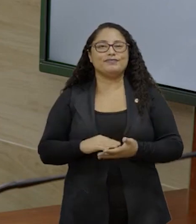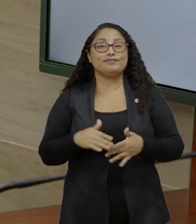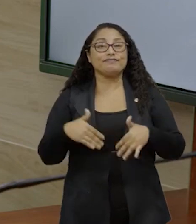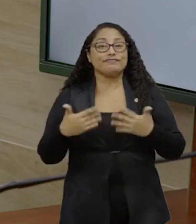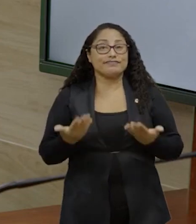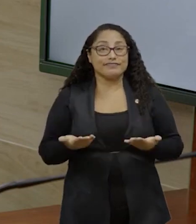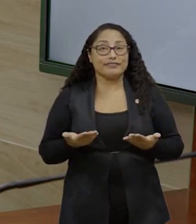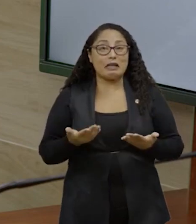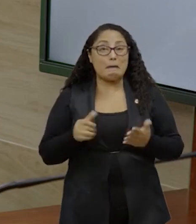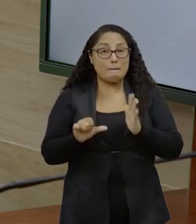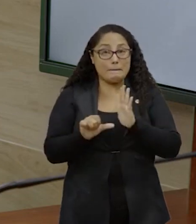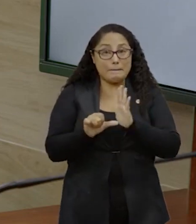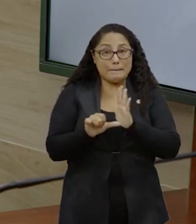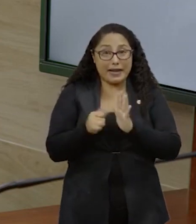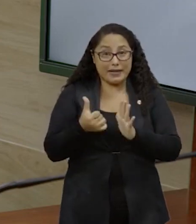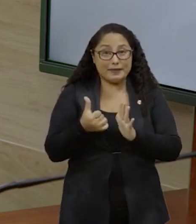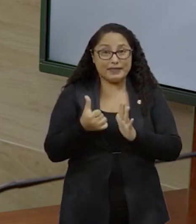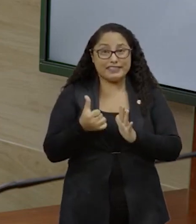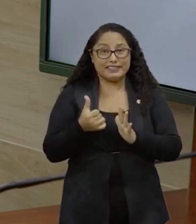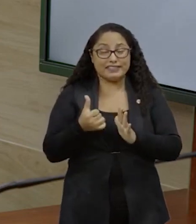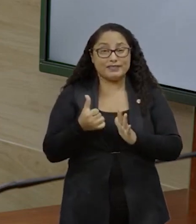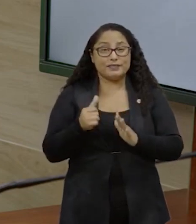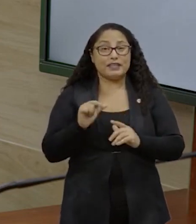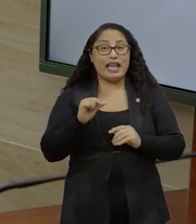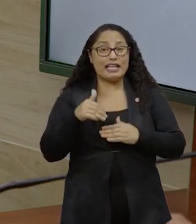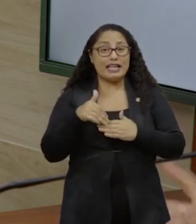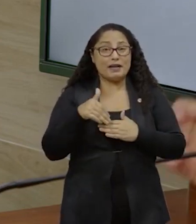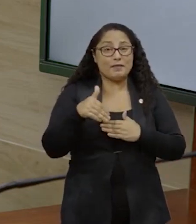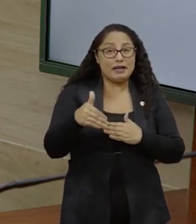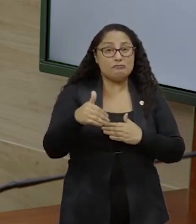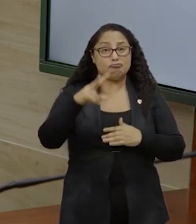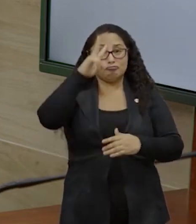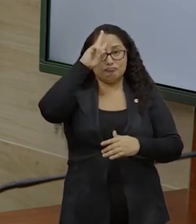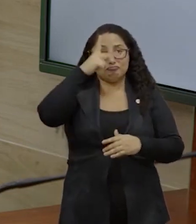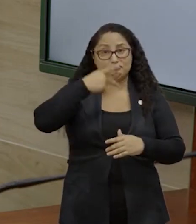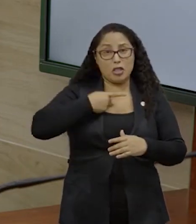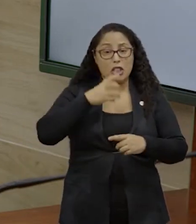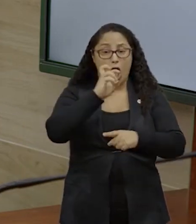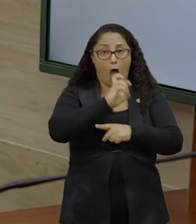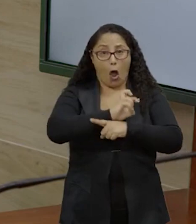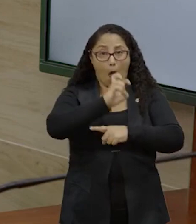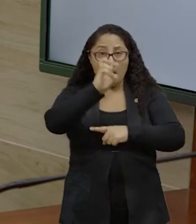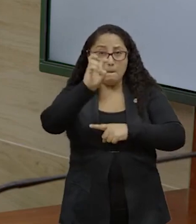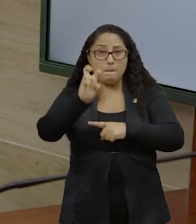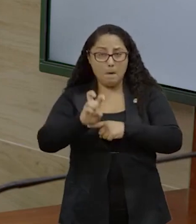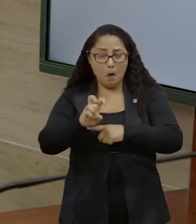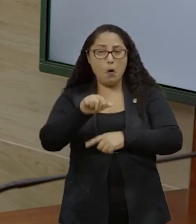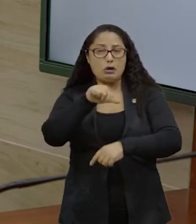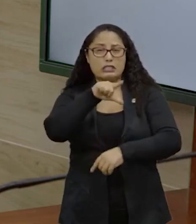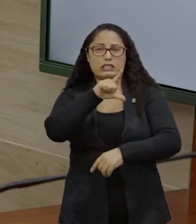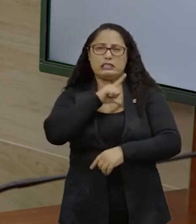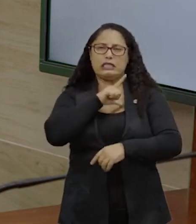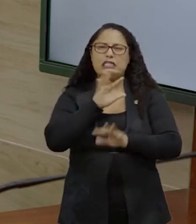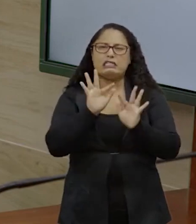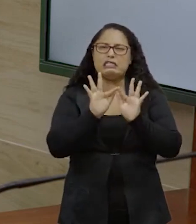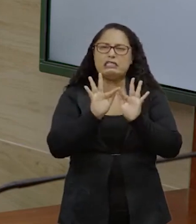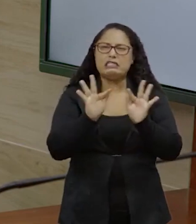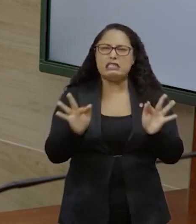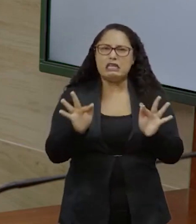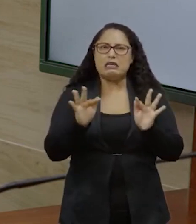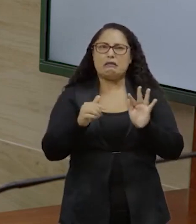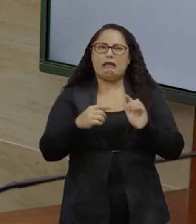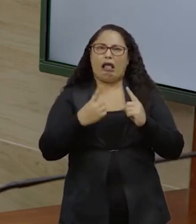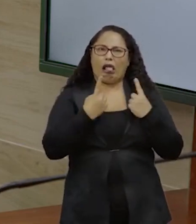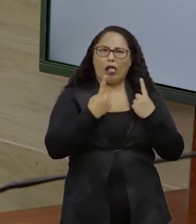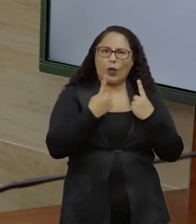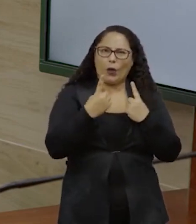Ah, primeiramente, né? Essa parte, né, da automação, da robótica, né? Dele simplesmente, né, se